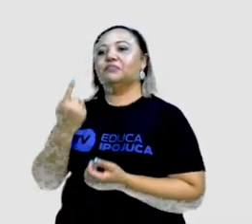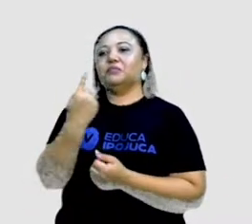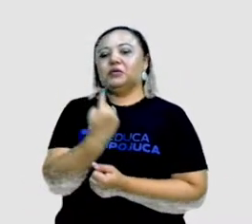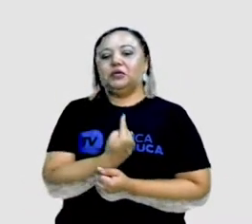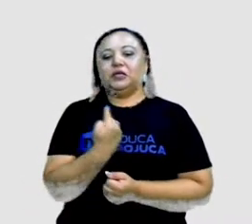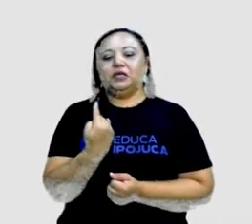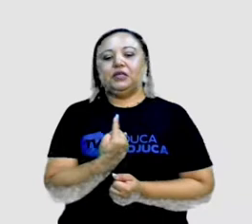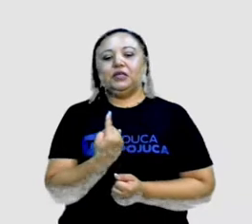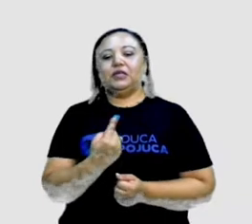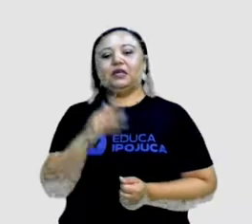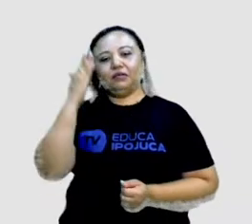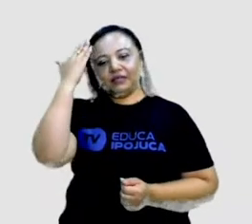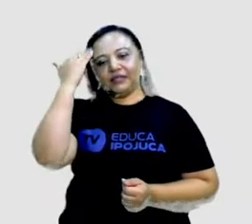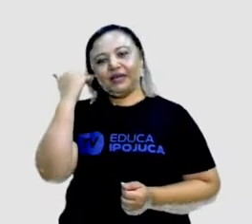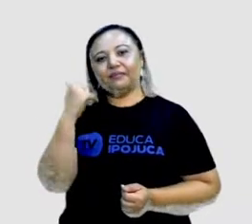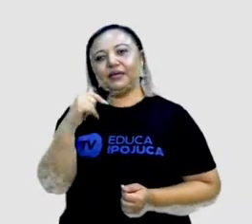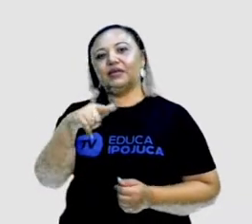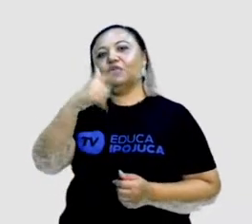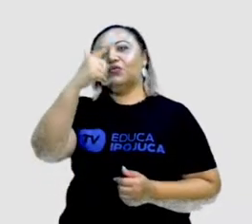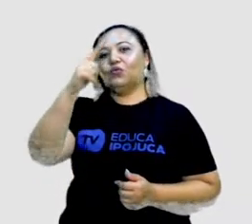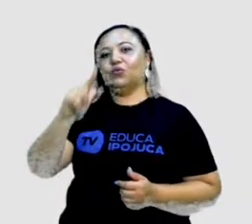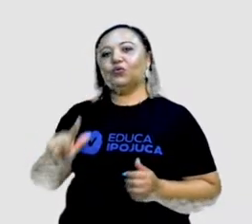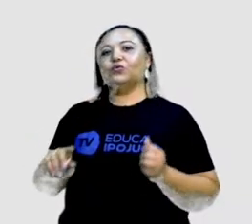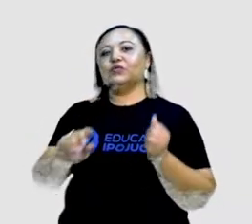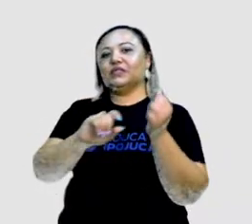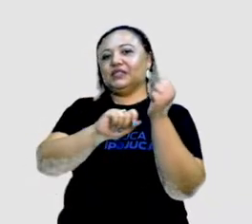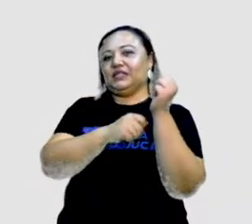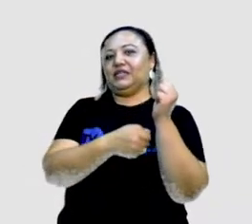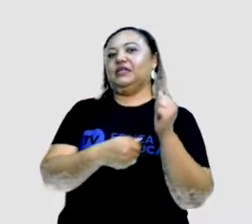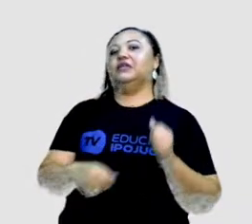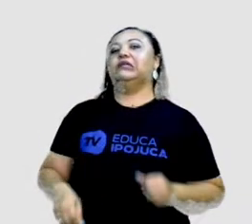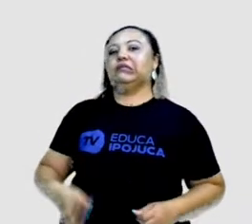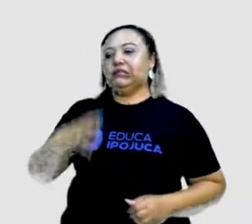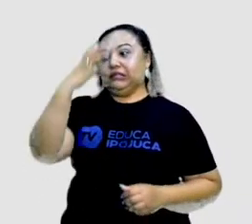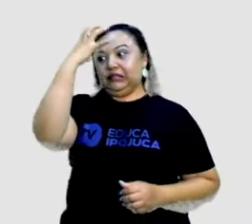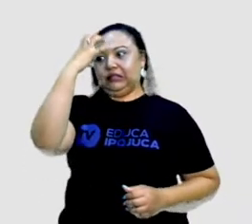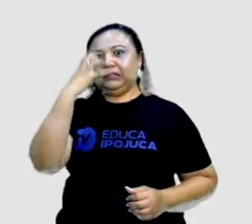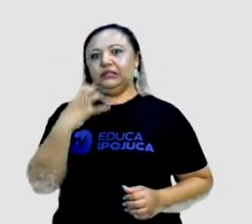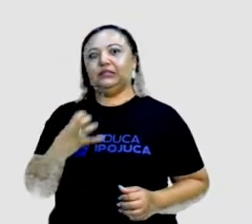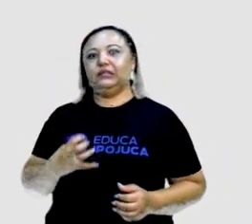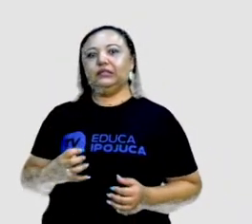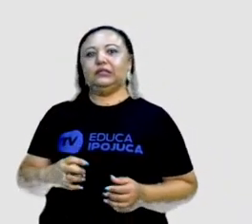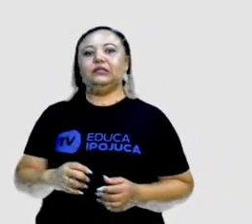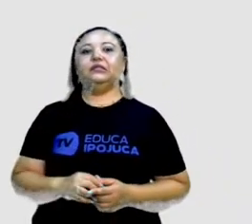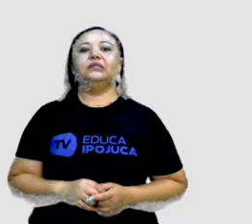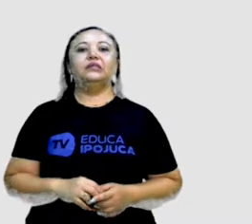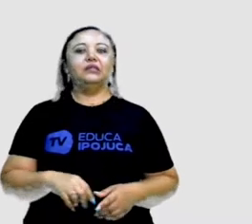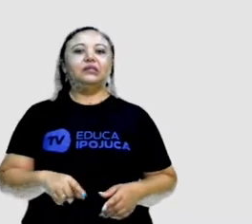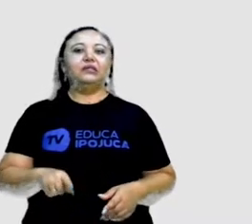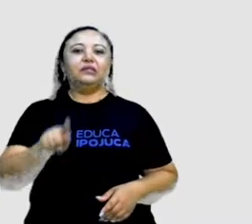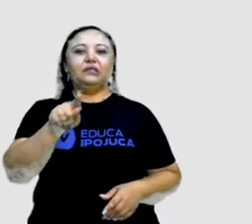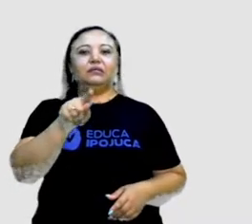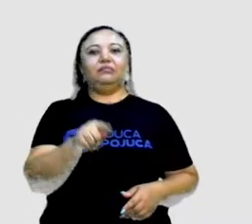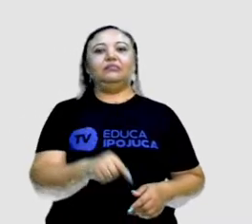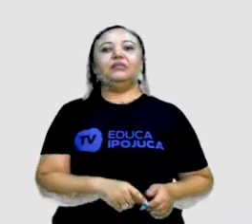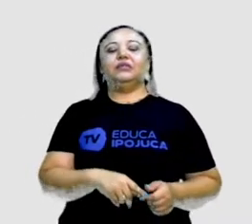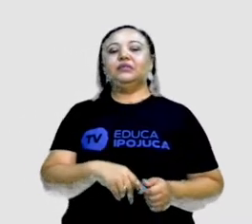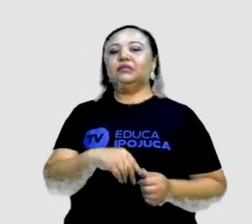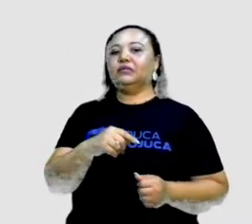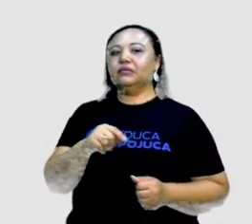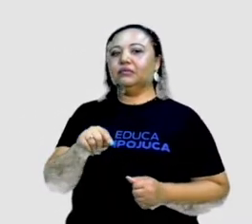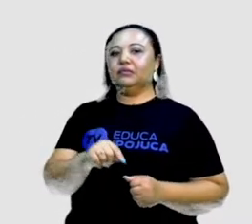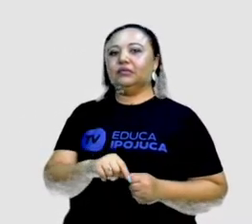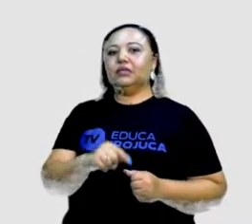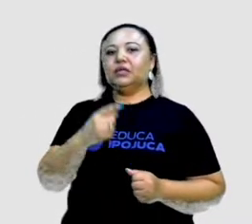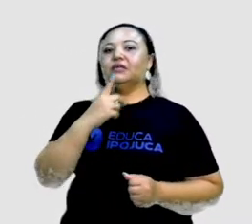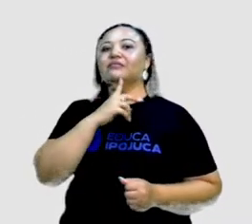quietinha. Disse ela: sabe, o outro segredo é que é mais sério que o primeiro. e fez suspense. Disse repentinamente que